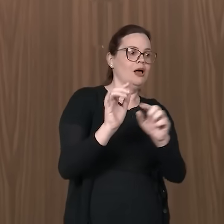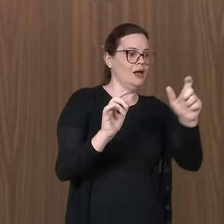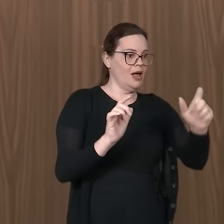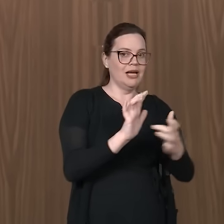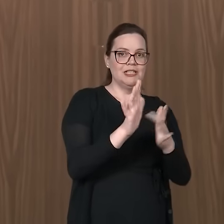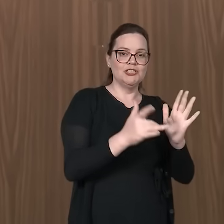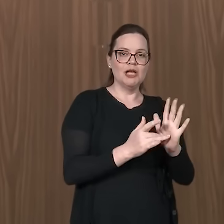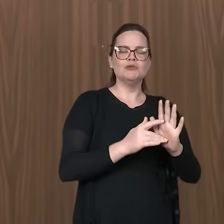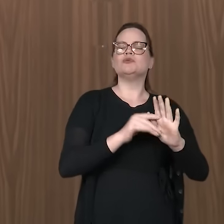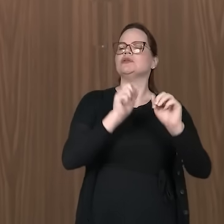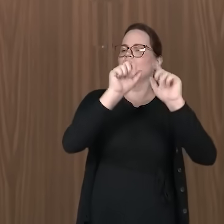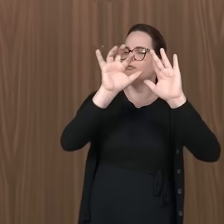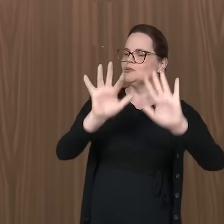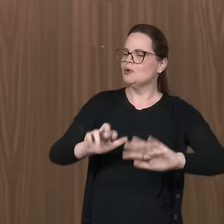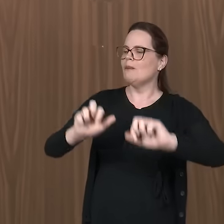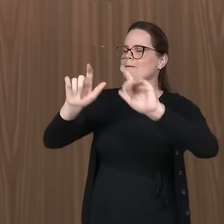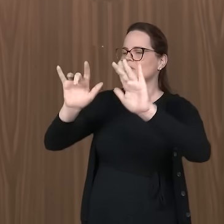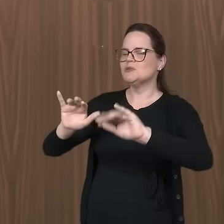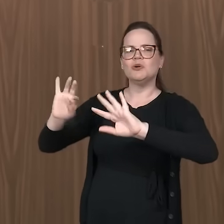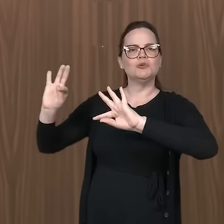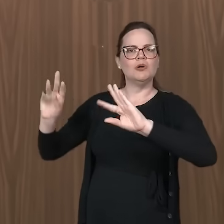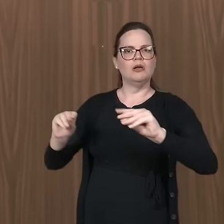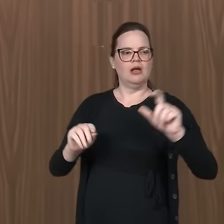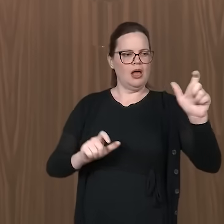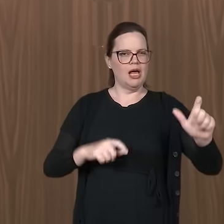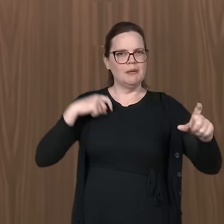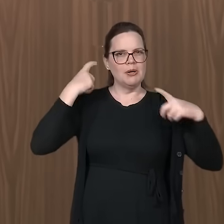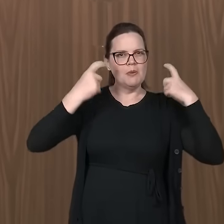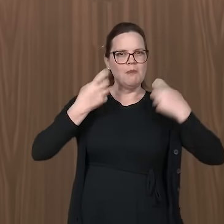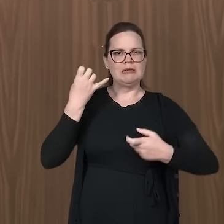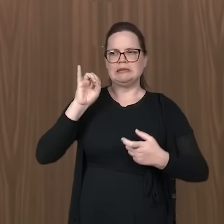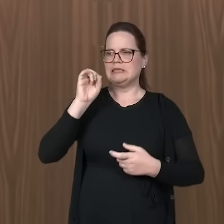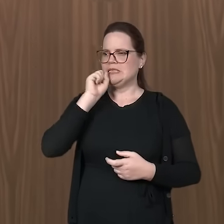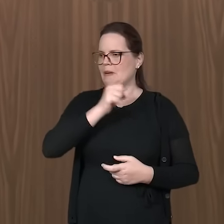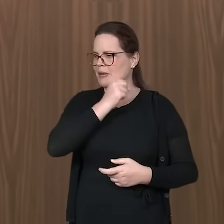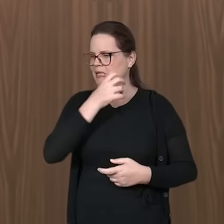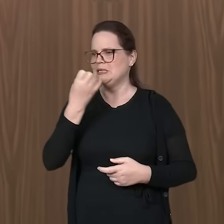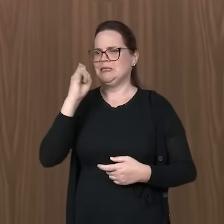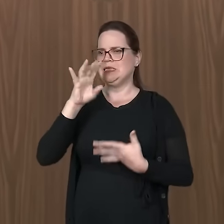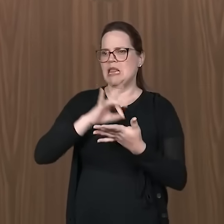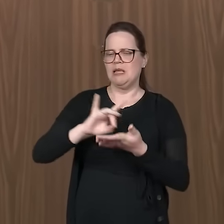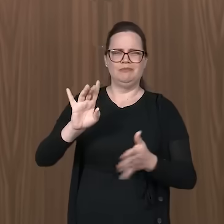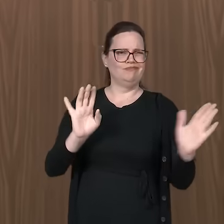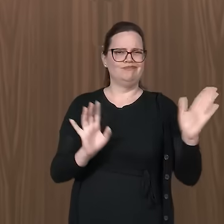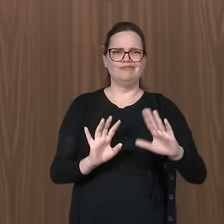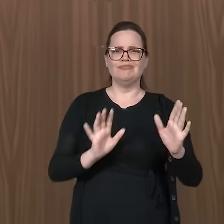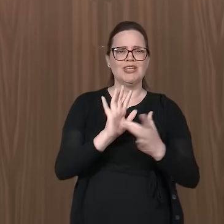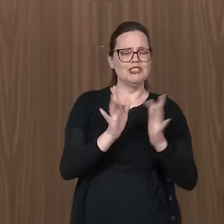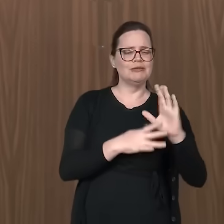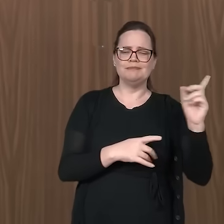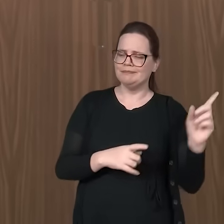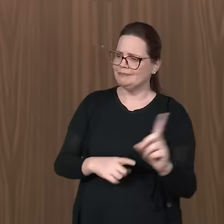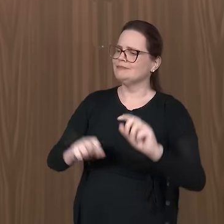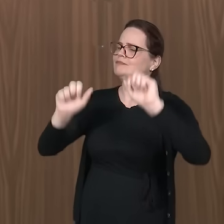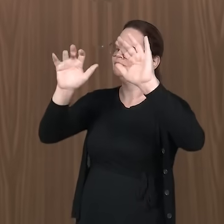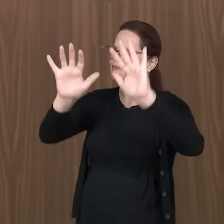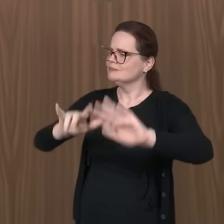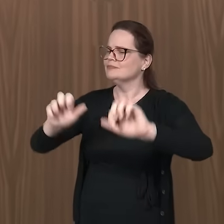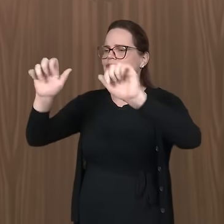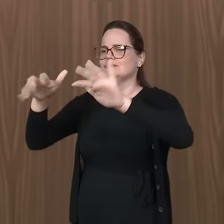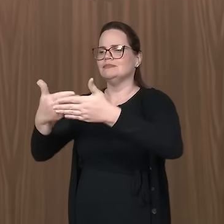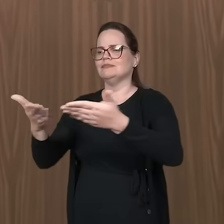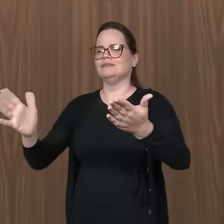não ligou, podemos assim dizer, se eles eram samaritanos, se eles eram adversários, inimigos, mas o Senhor ele veio para